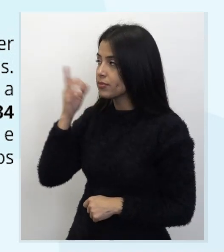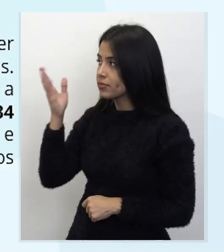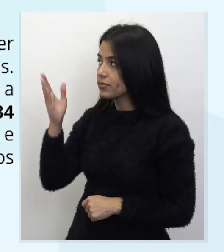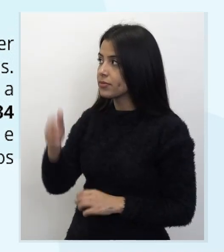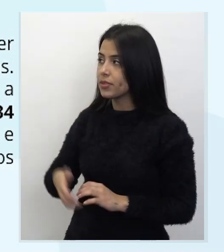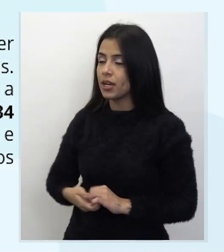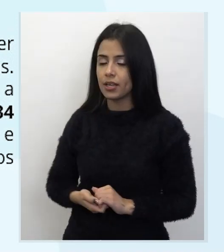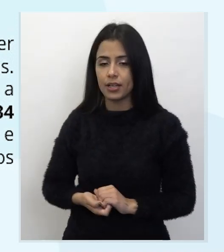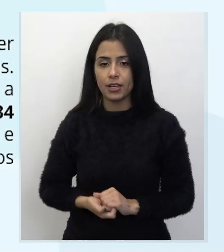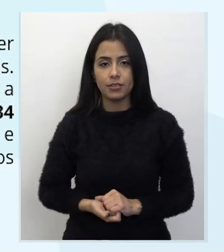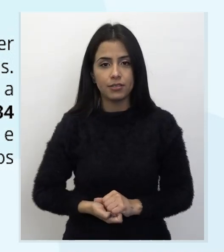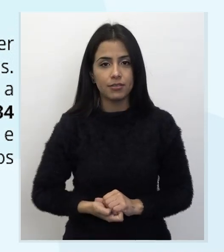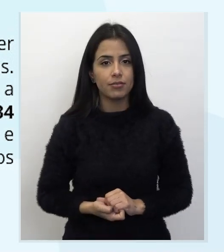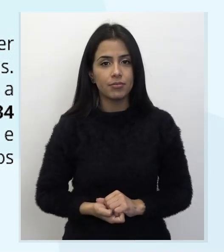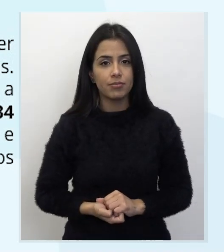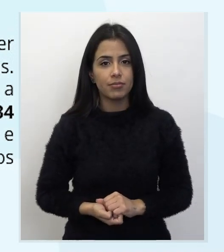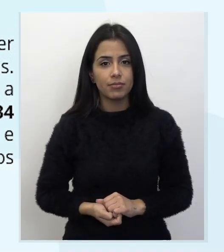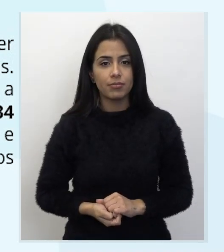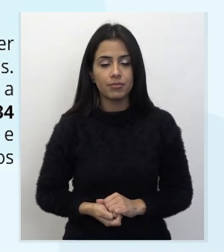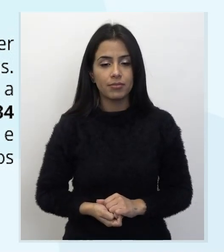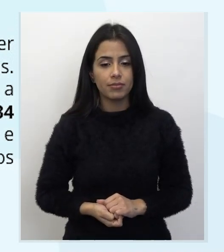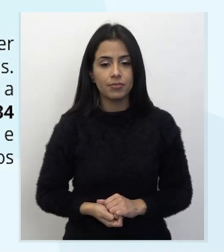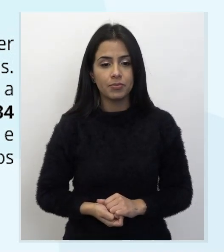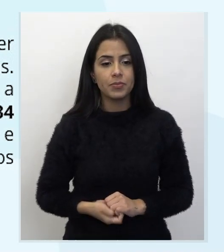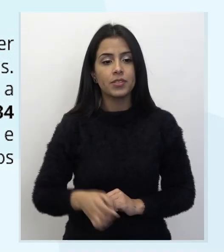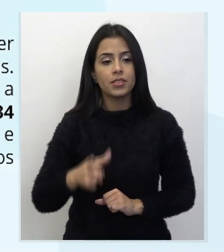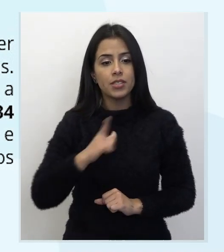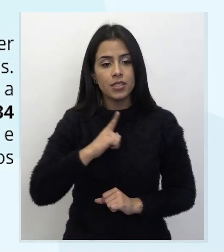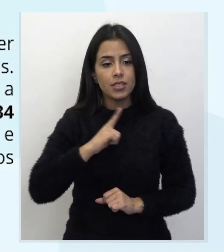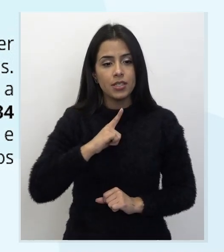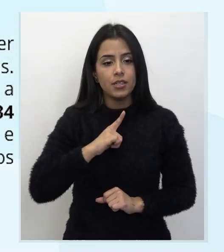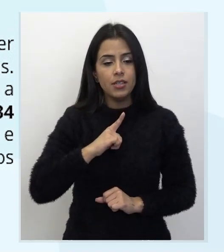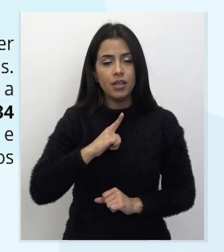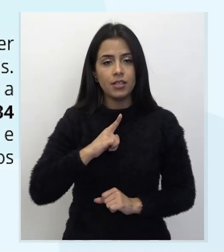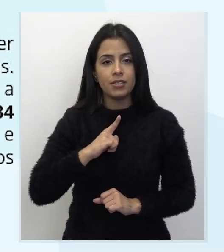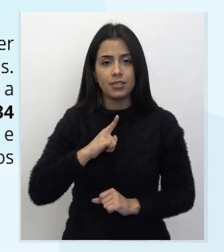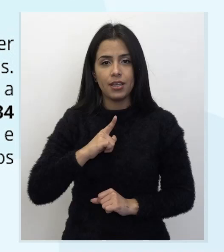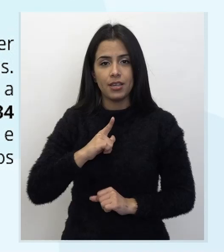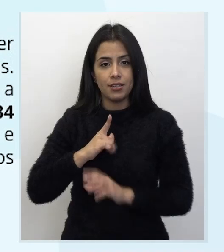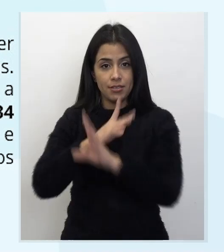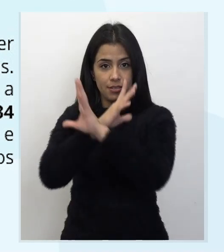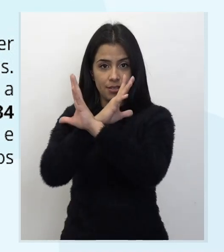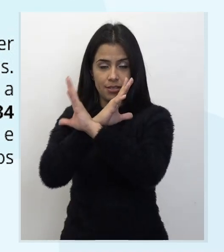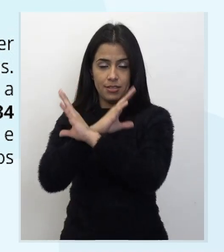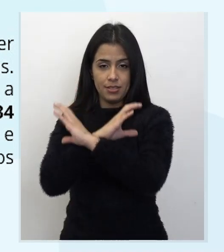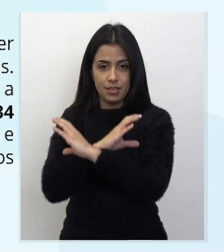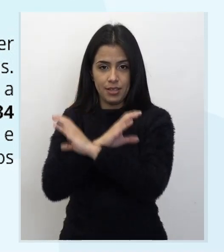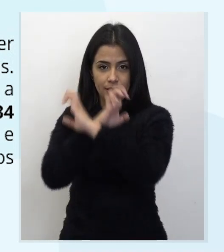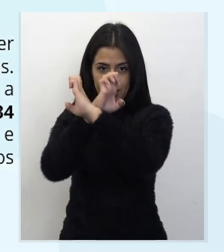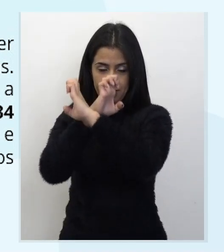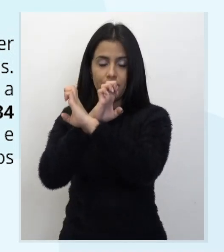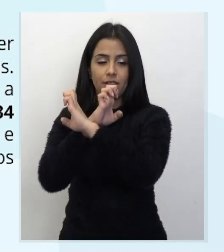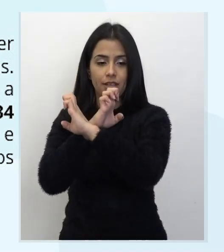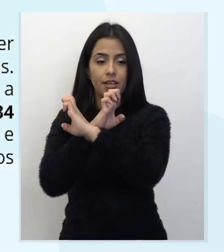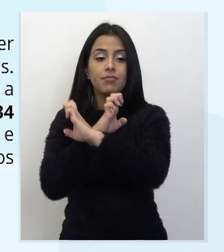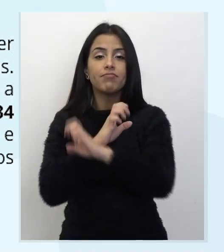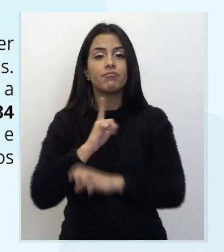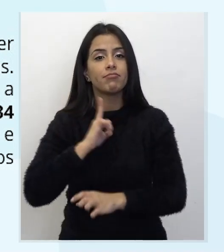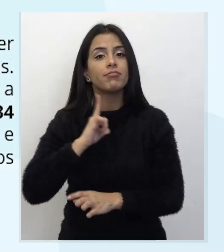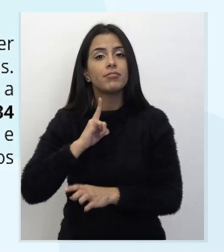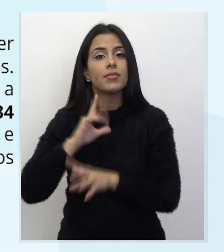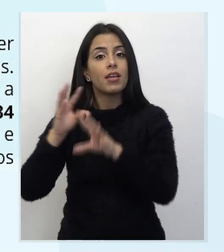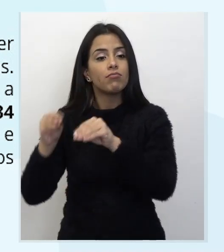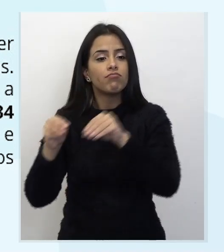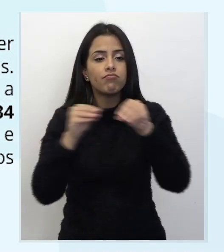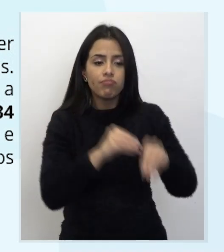estavam insatisfeitas com a Liga de Delos passam para o lado de Esparta, e aí adivinha o que acontece? Guerra entre a Liga de Delos e